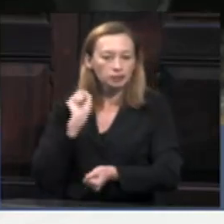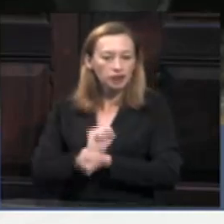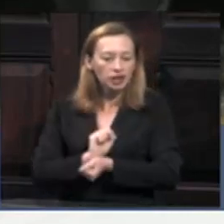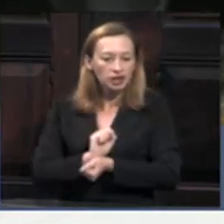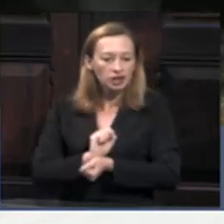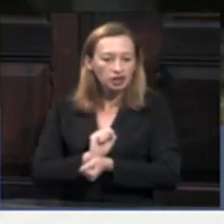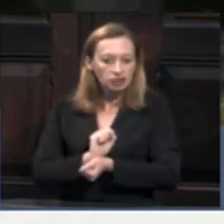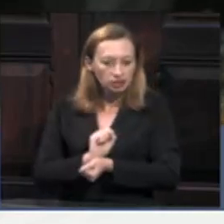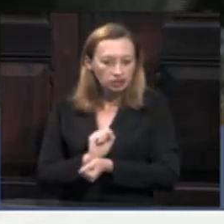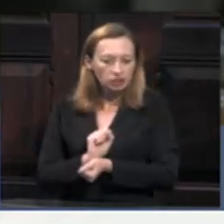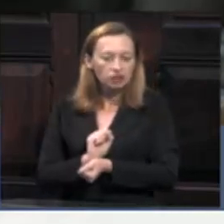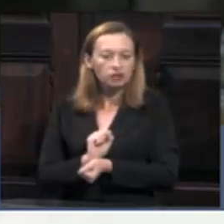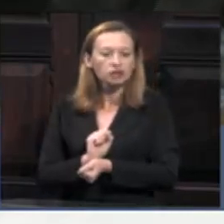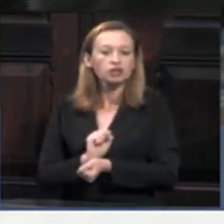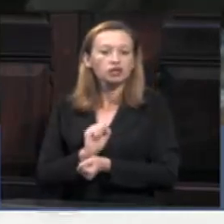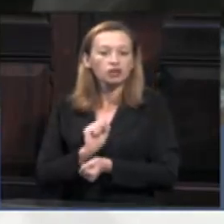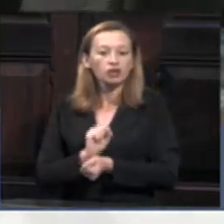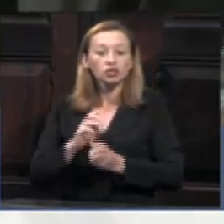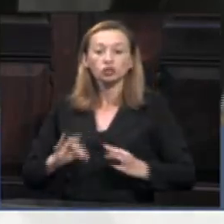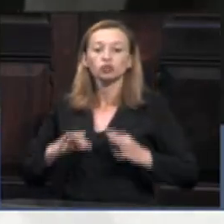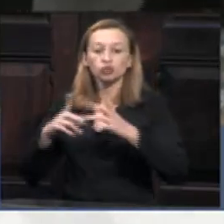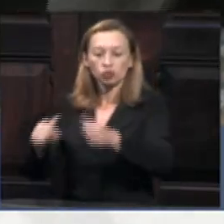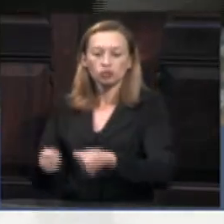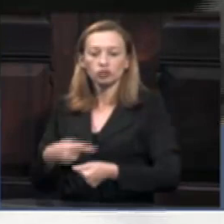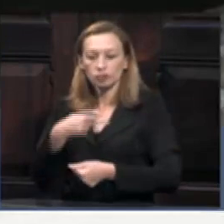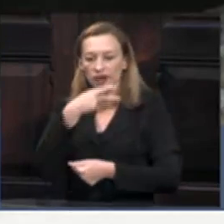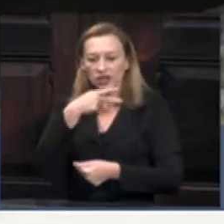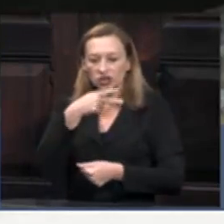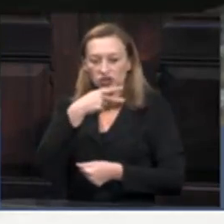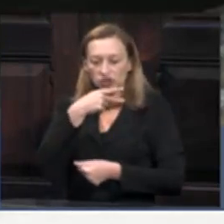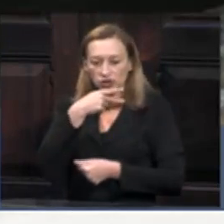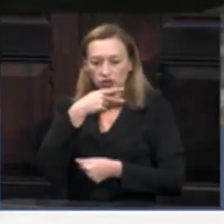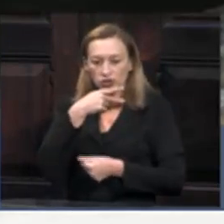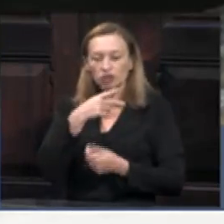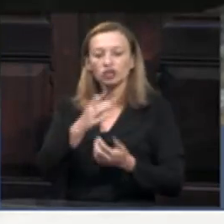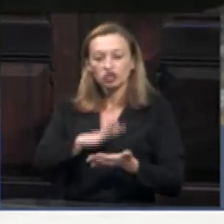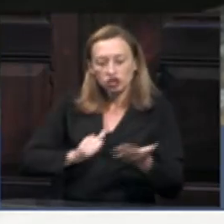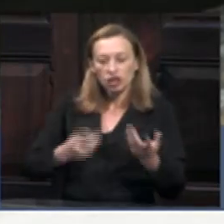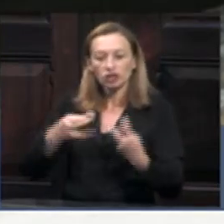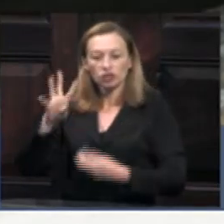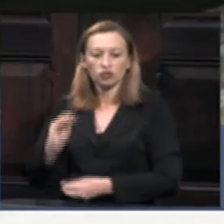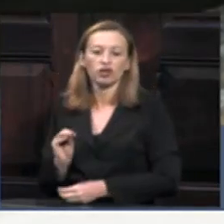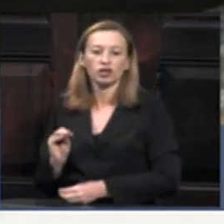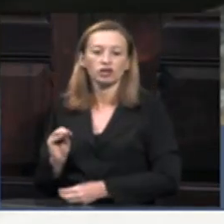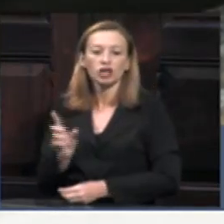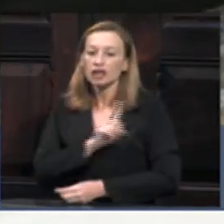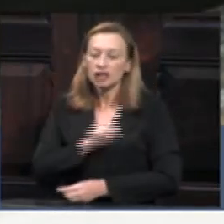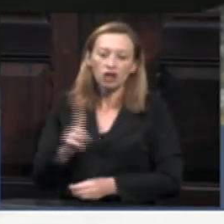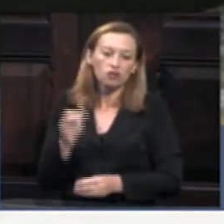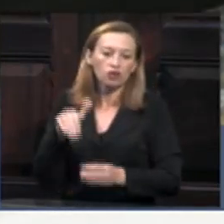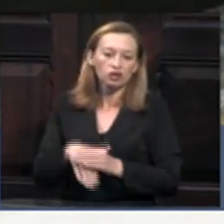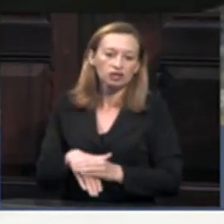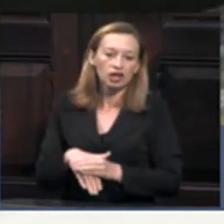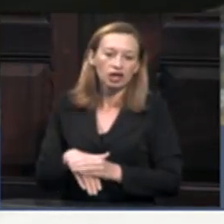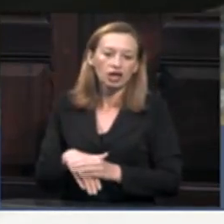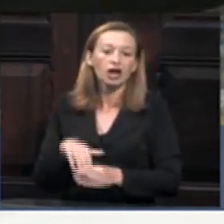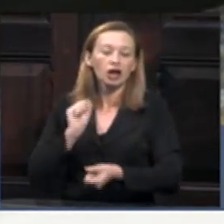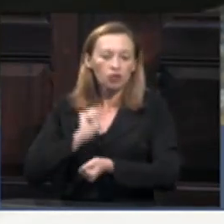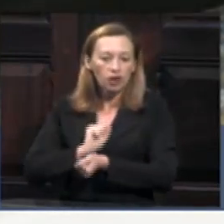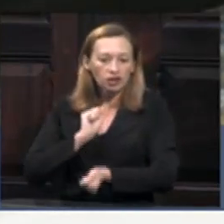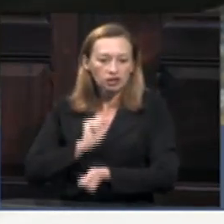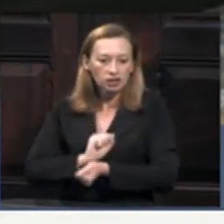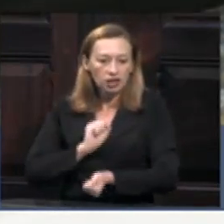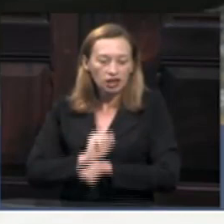junto com todas as bancadas favoráveis à derrubada do veto. Não votaremos enquanto não